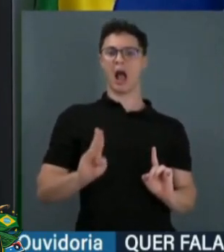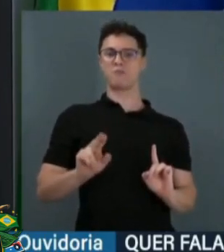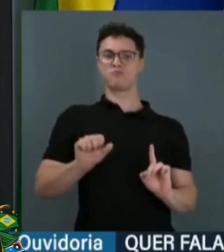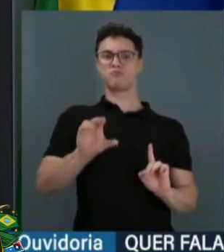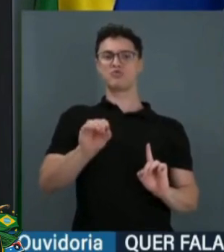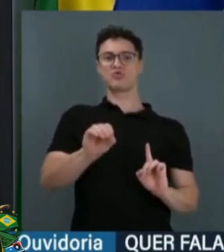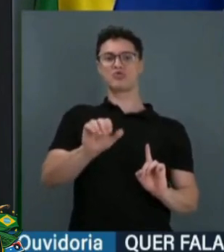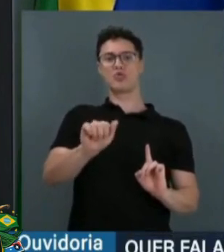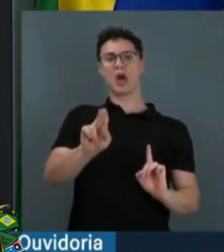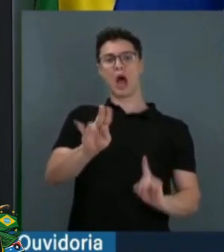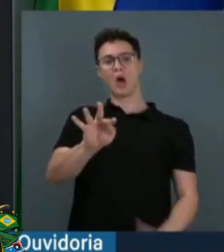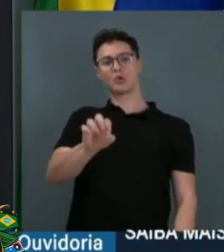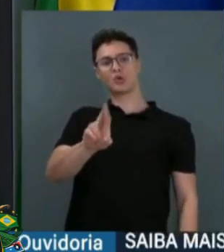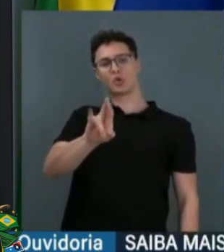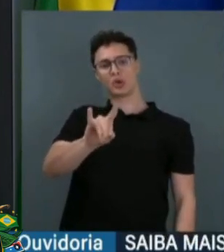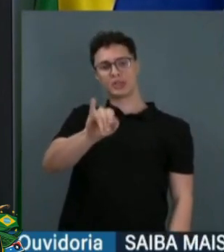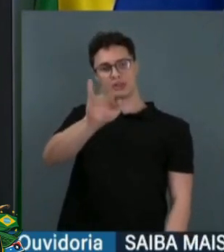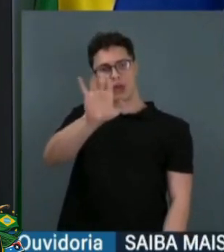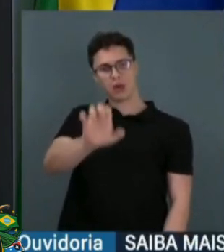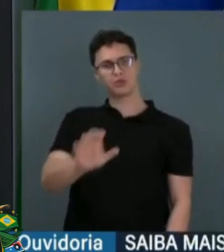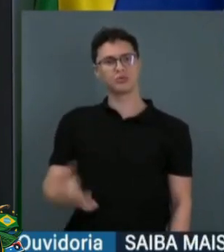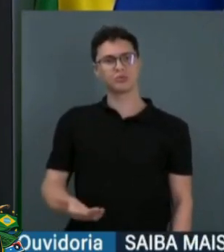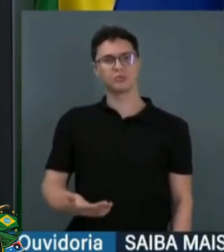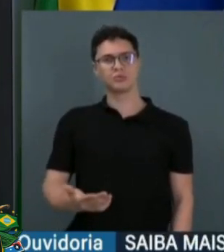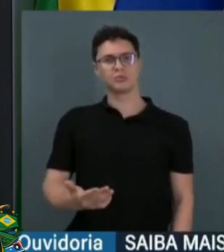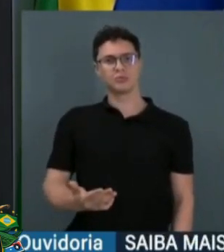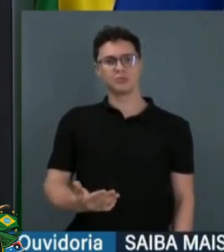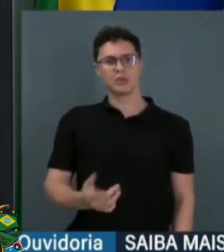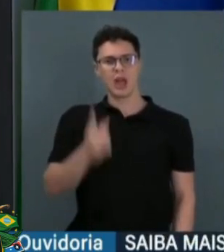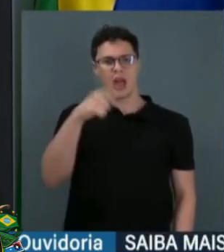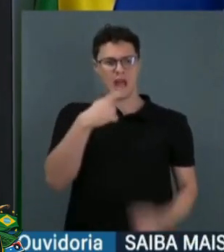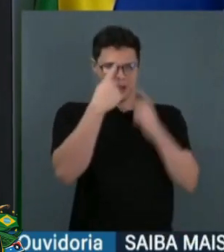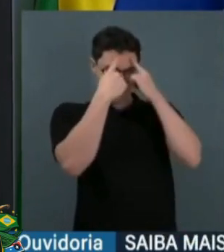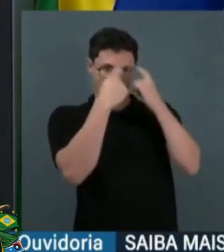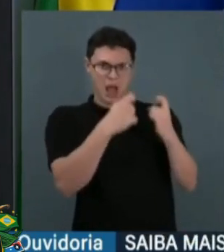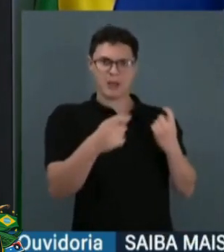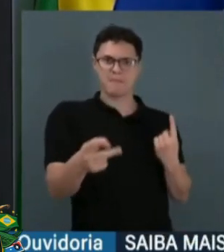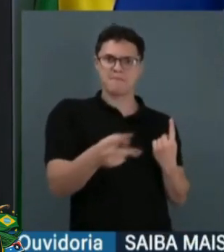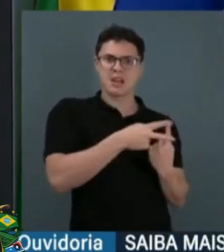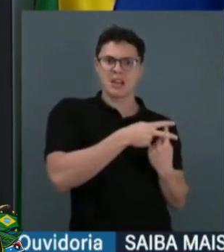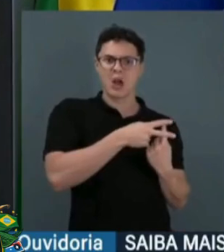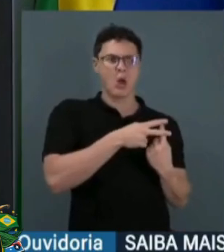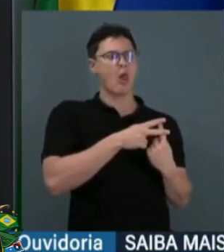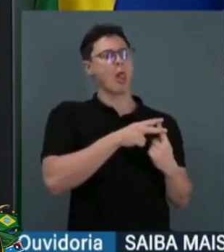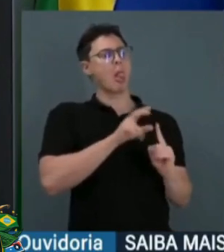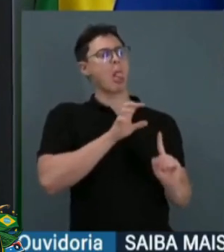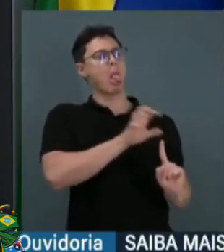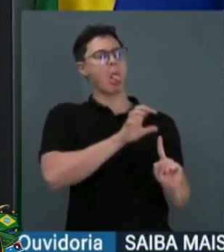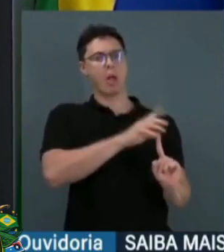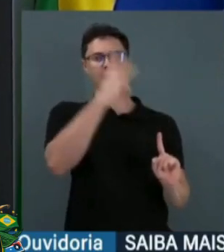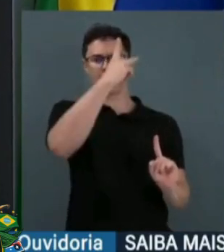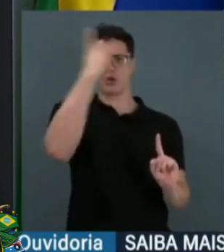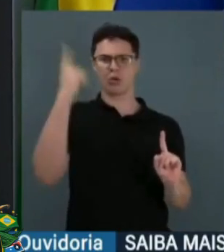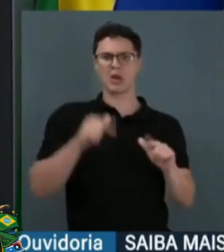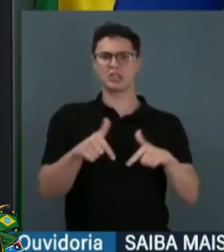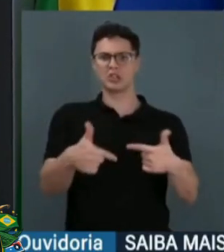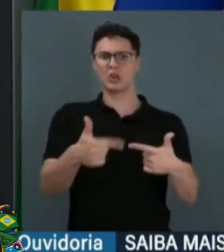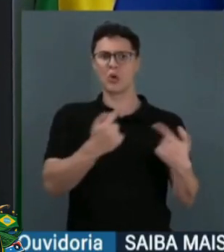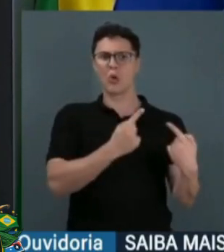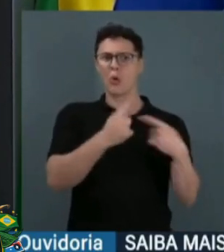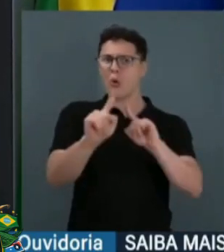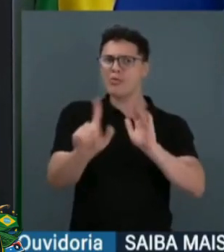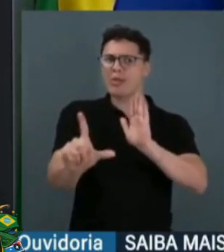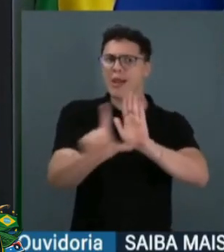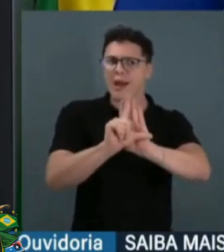limites legais do exercício das suas funções. Ameaça de prisão para forçar alguém a agir contra a lei.